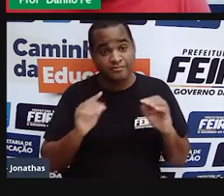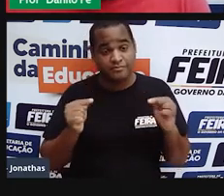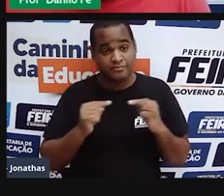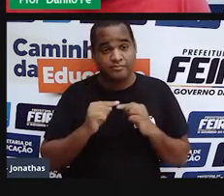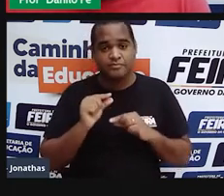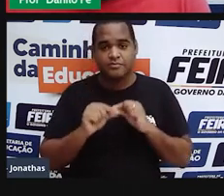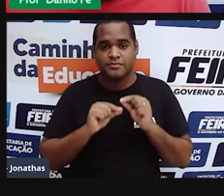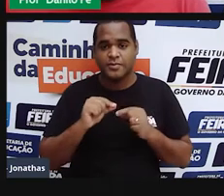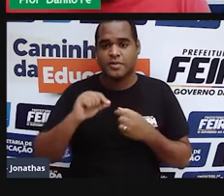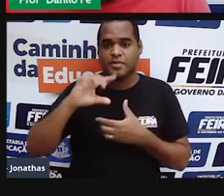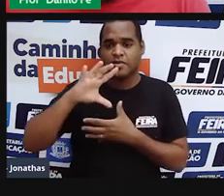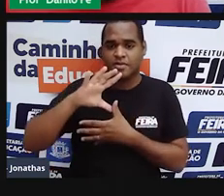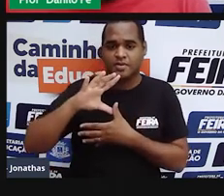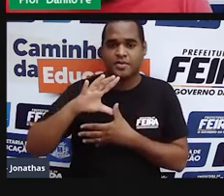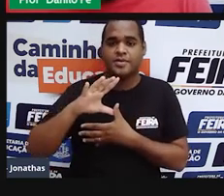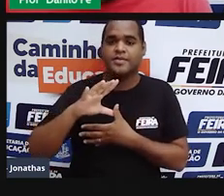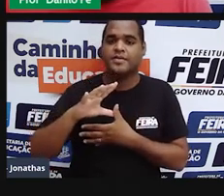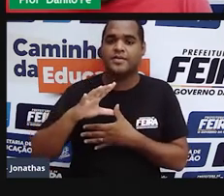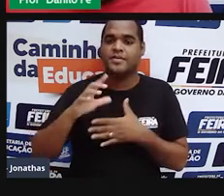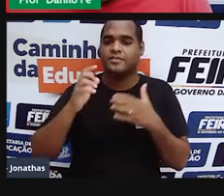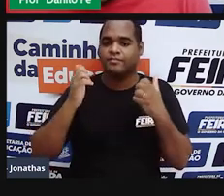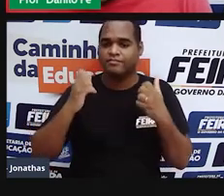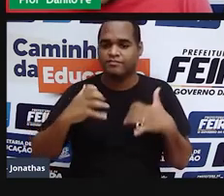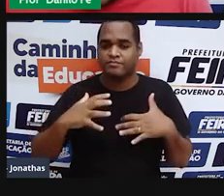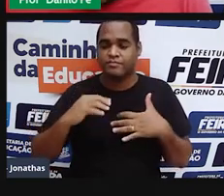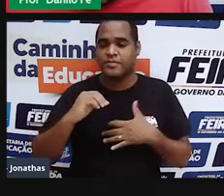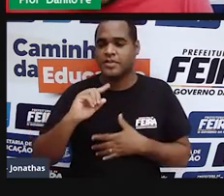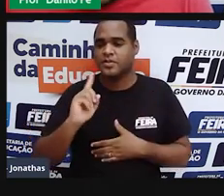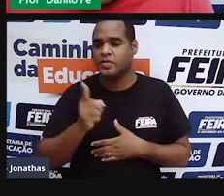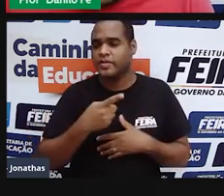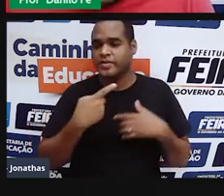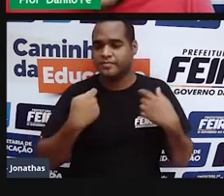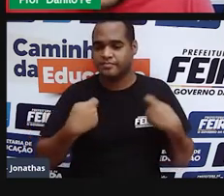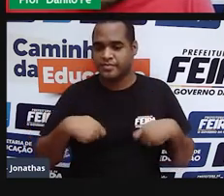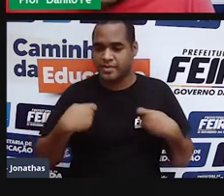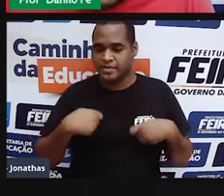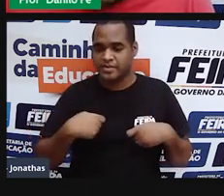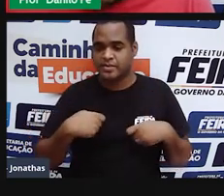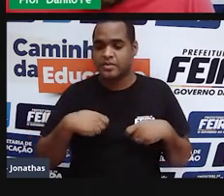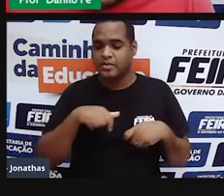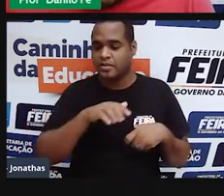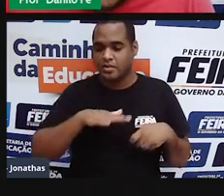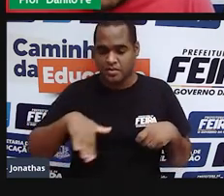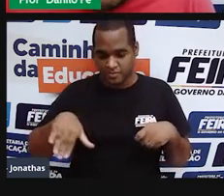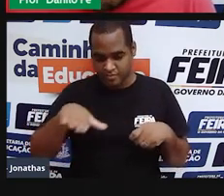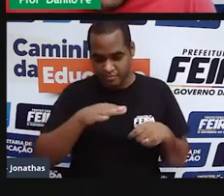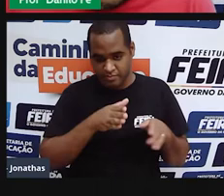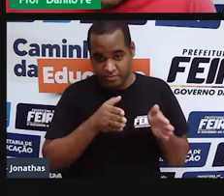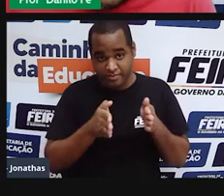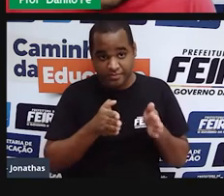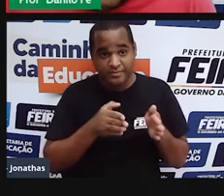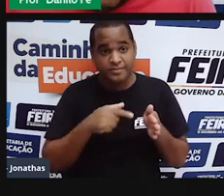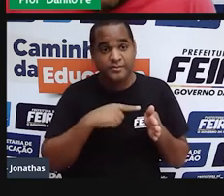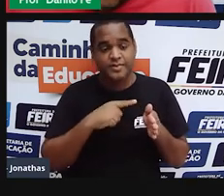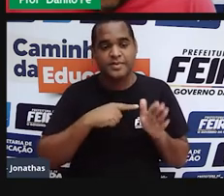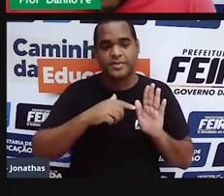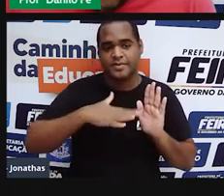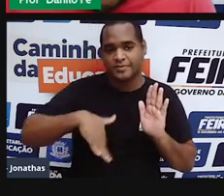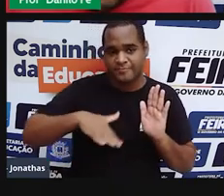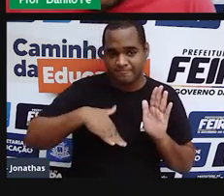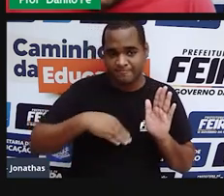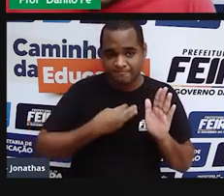e ele pediu quatro território viu aí bom e até pelo mar